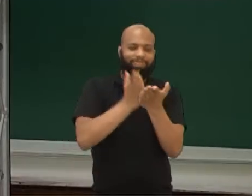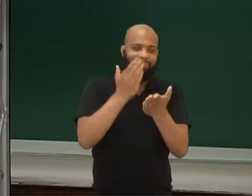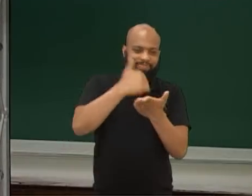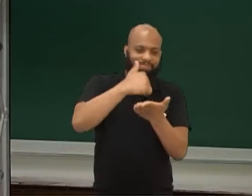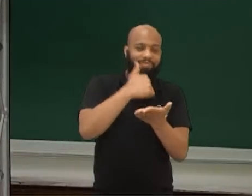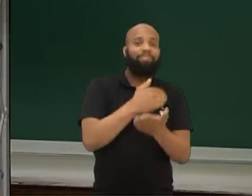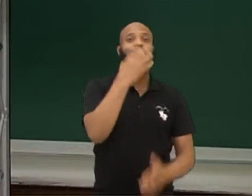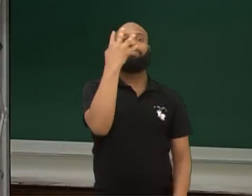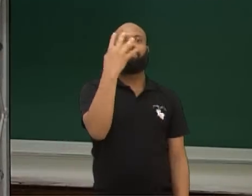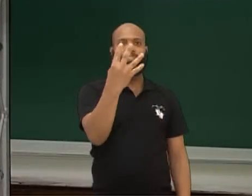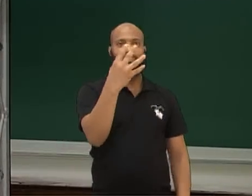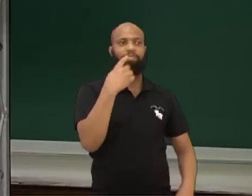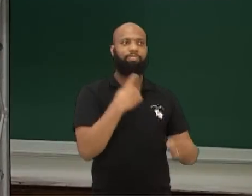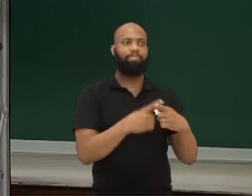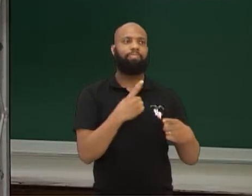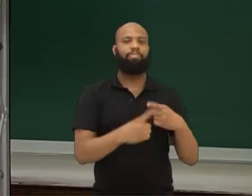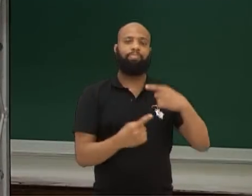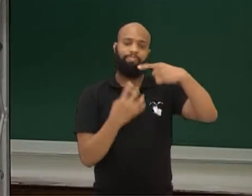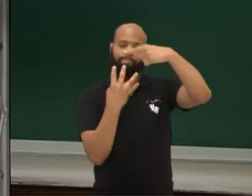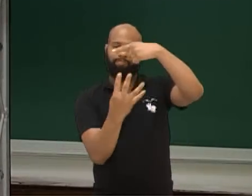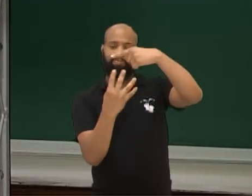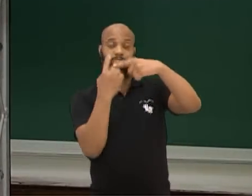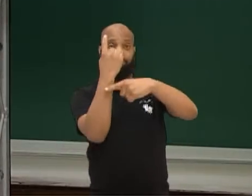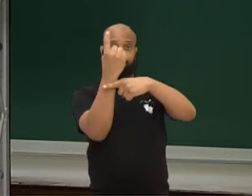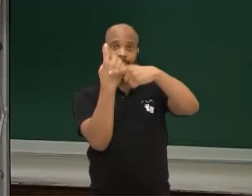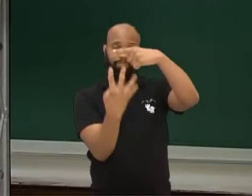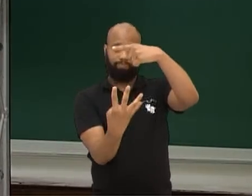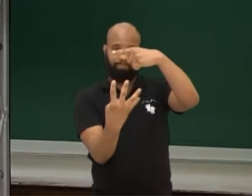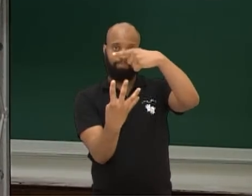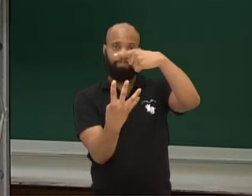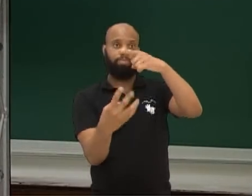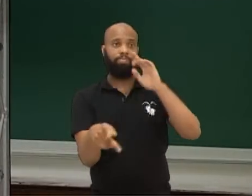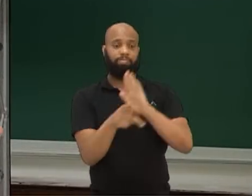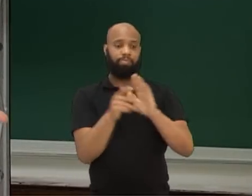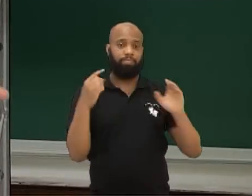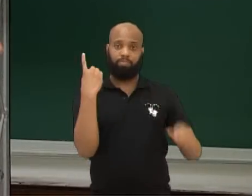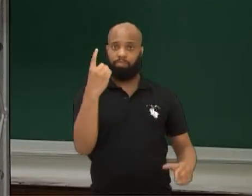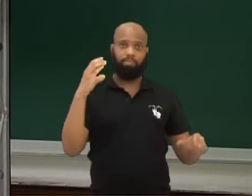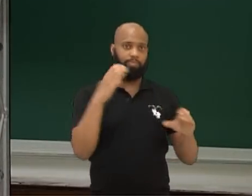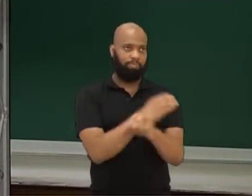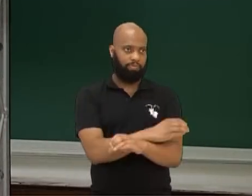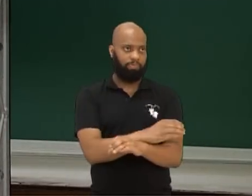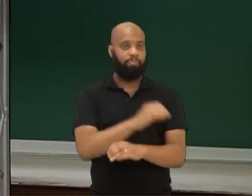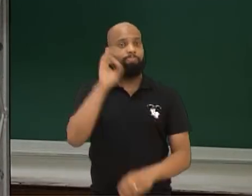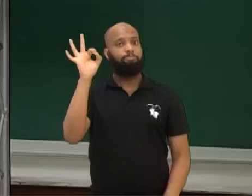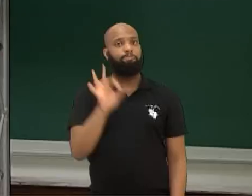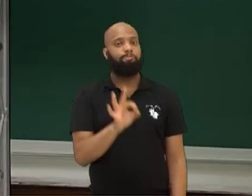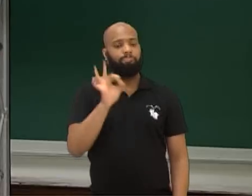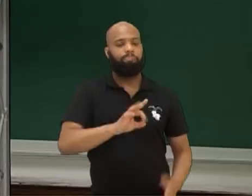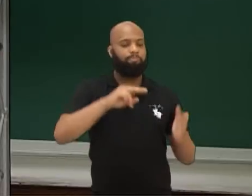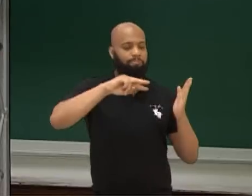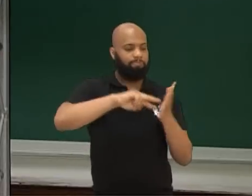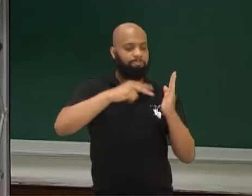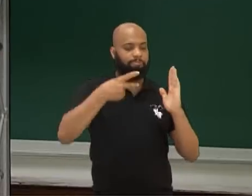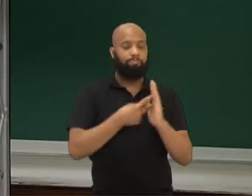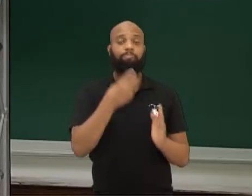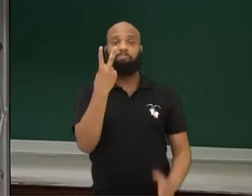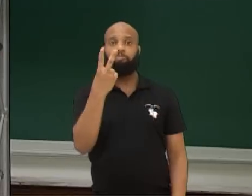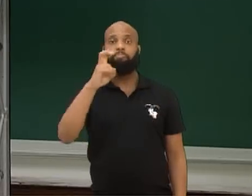disso? Quarta parte do inteiro, em porcentagem, é